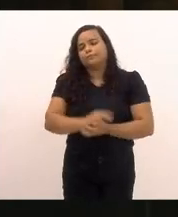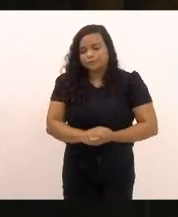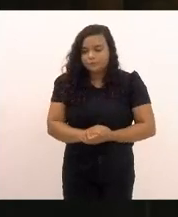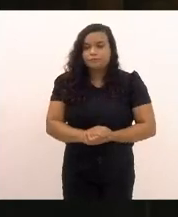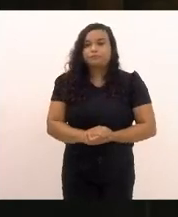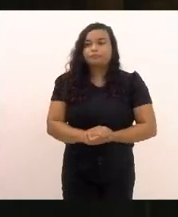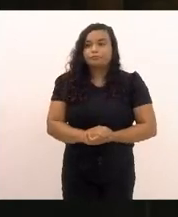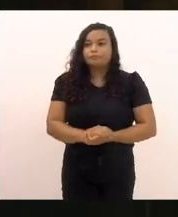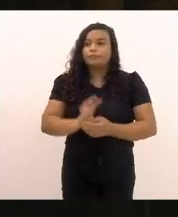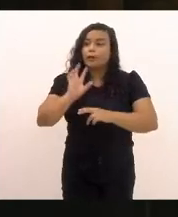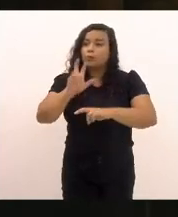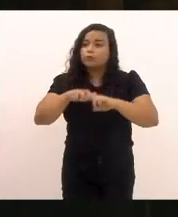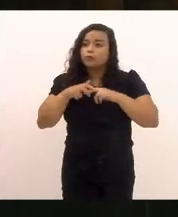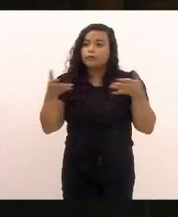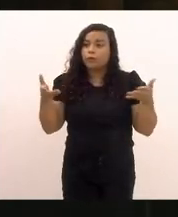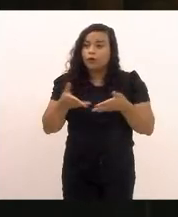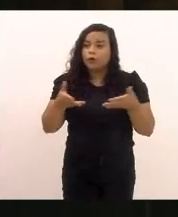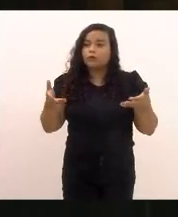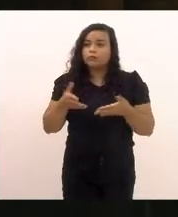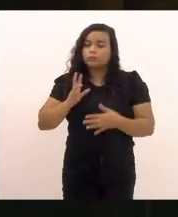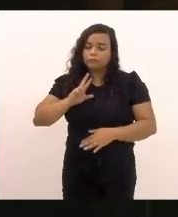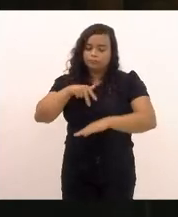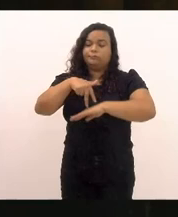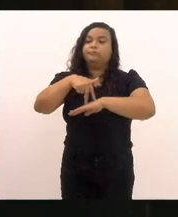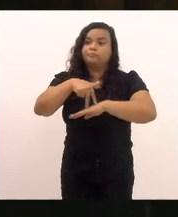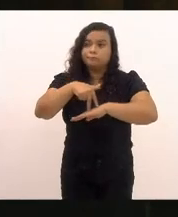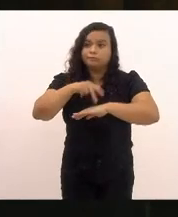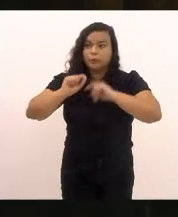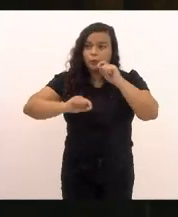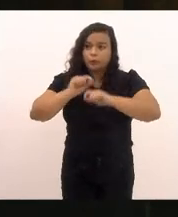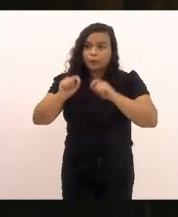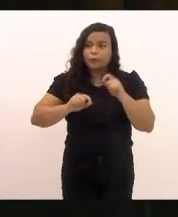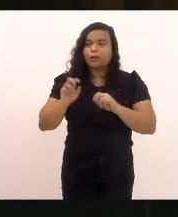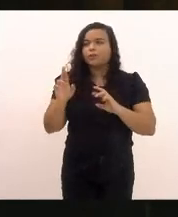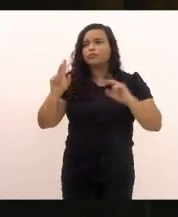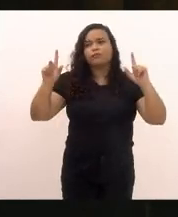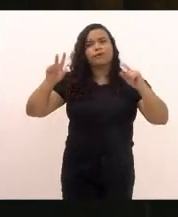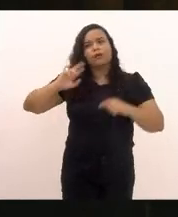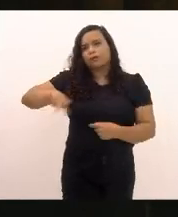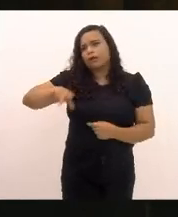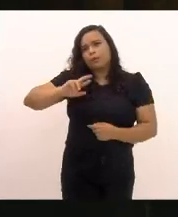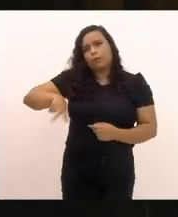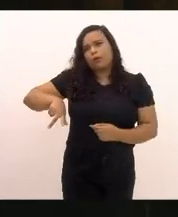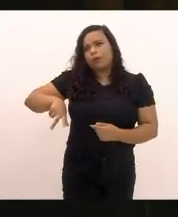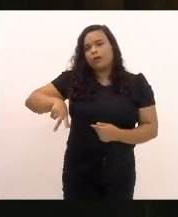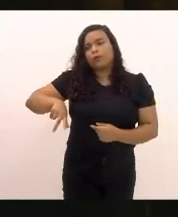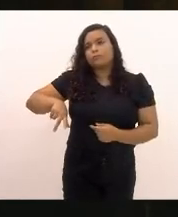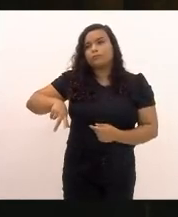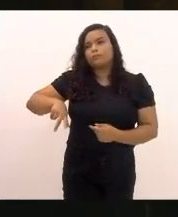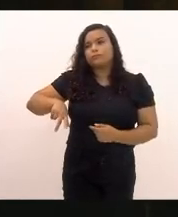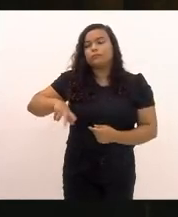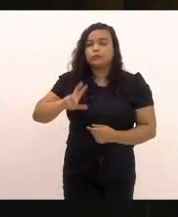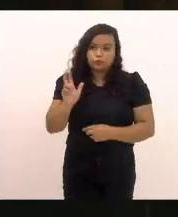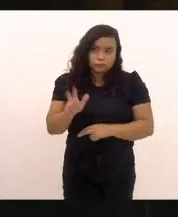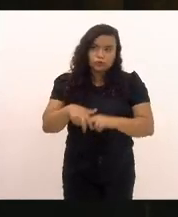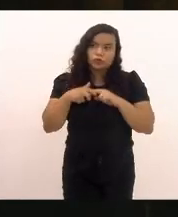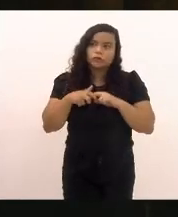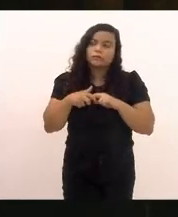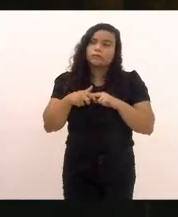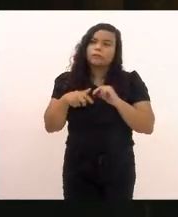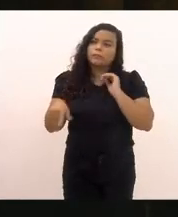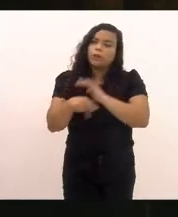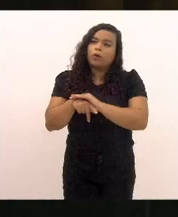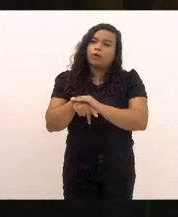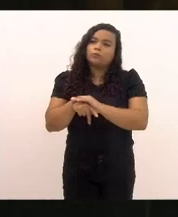E o motivo pelo qual hoje eu estou aqui na tribuna não é nada diferente do motivo